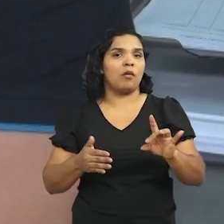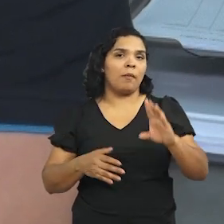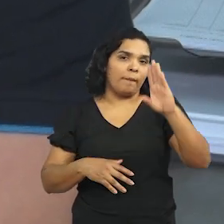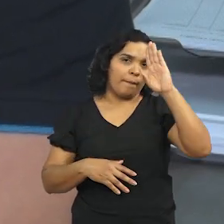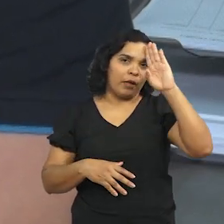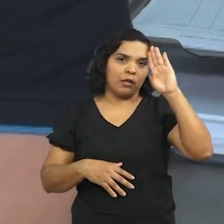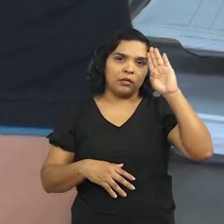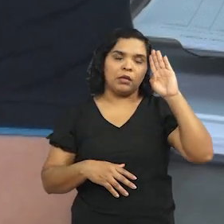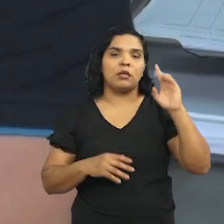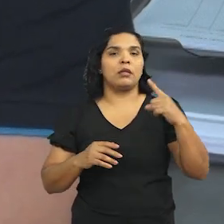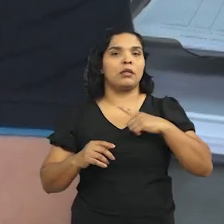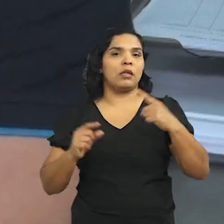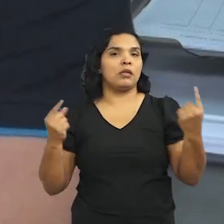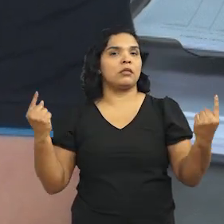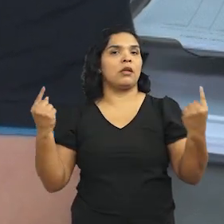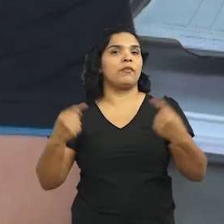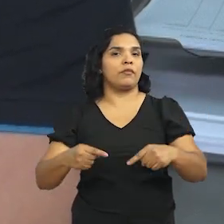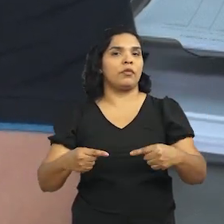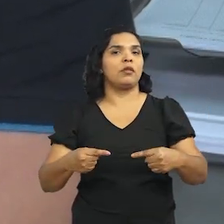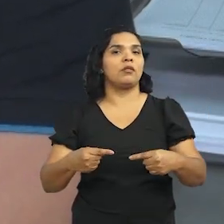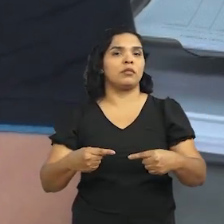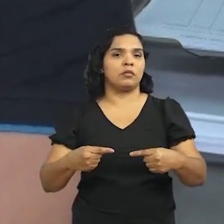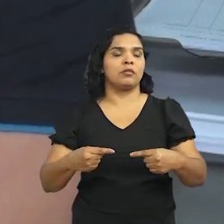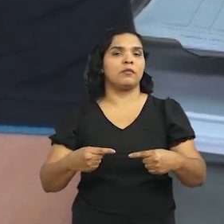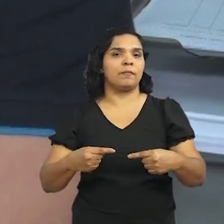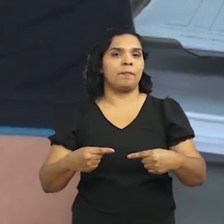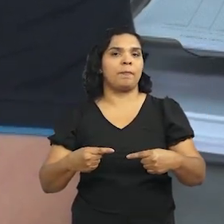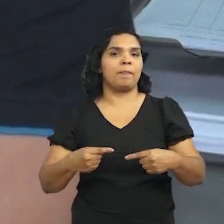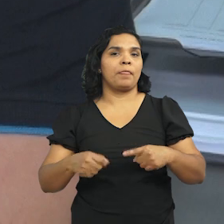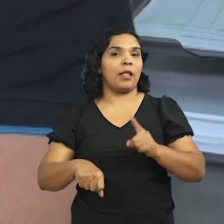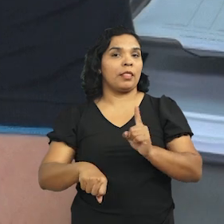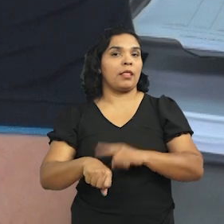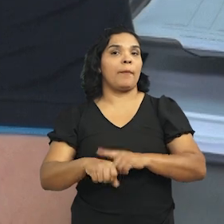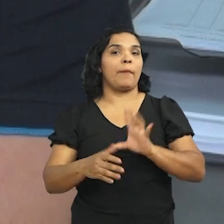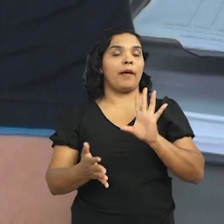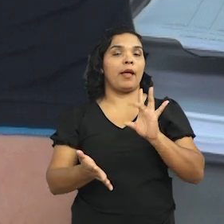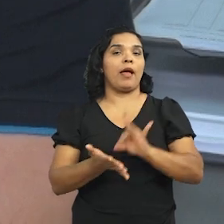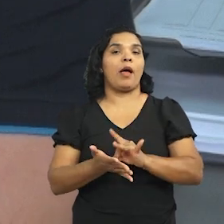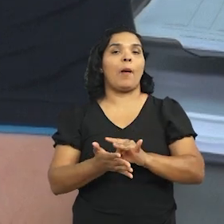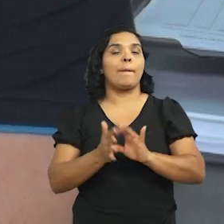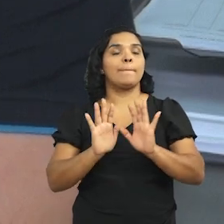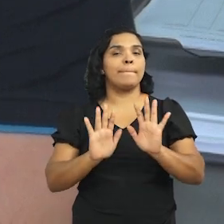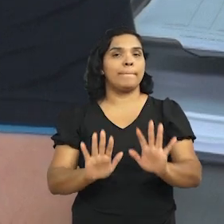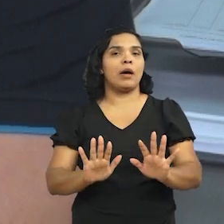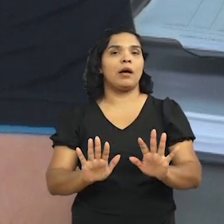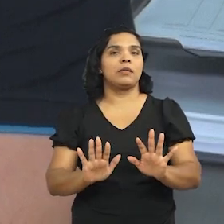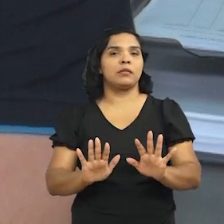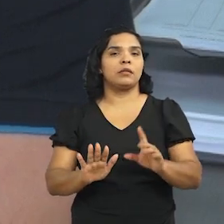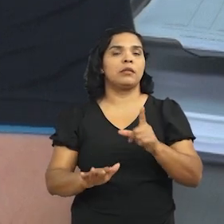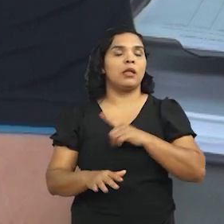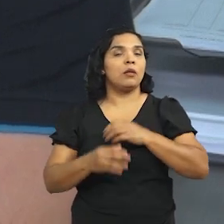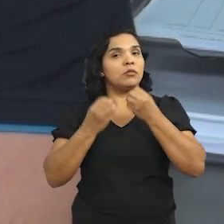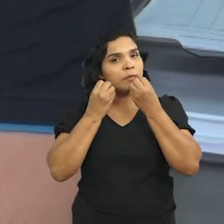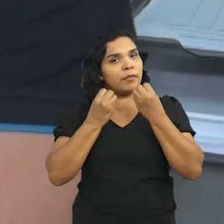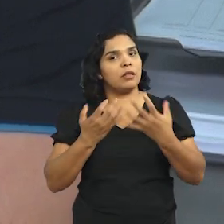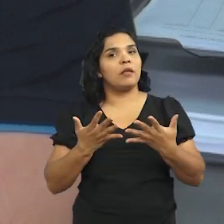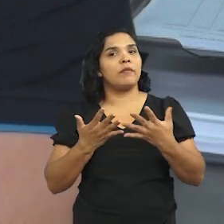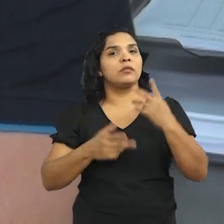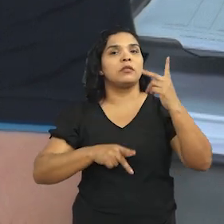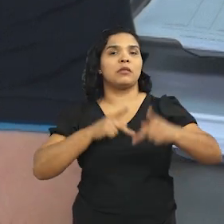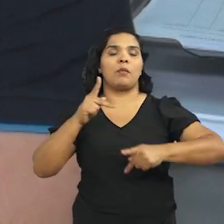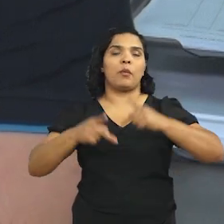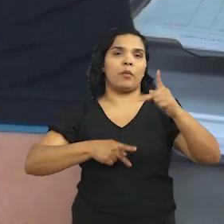só para a academia, né, que tem ali desafios de detectar em tempo real, mas também ele tem